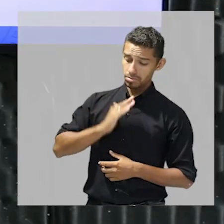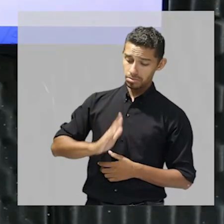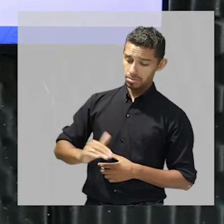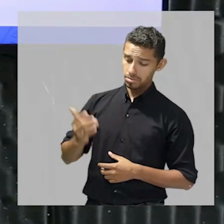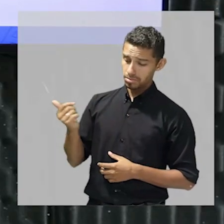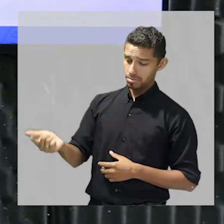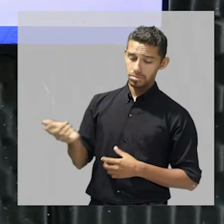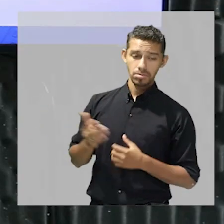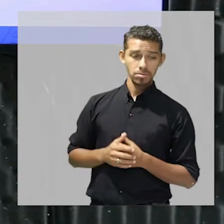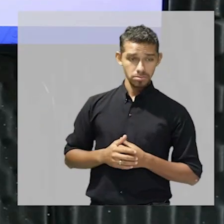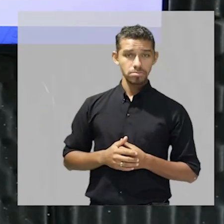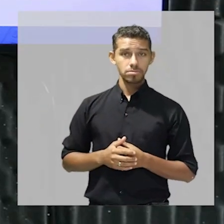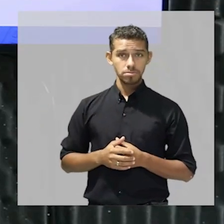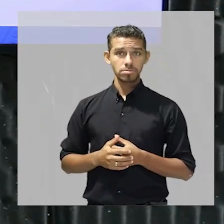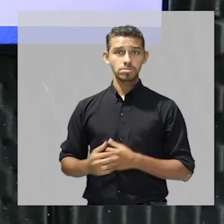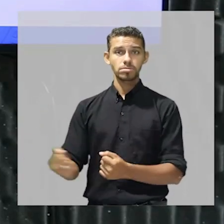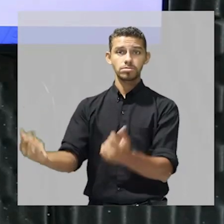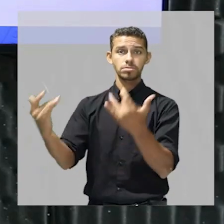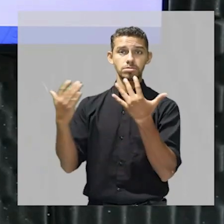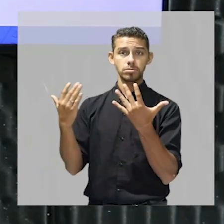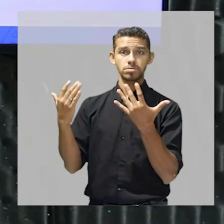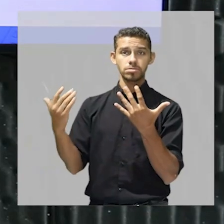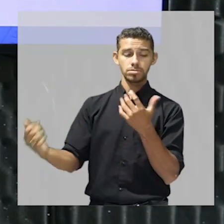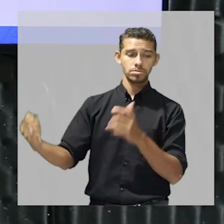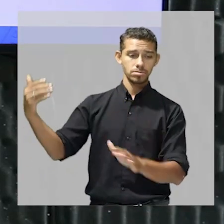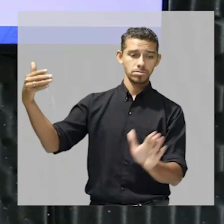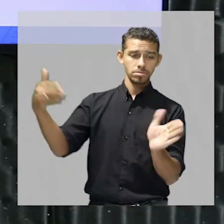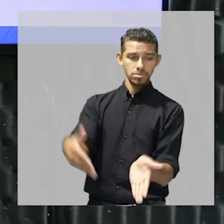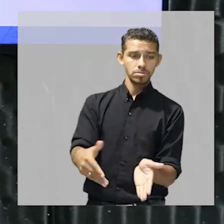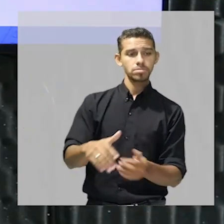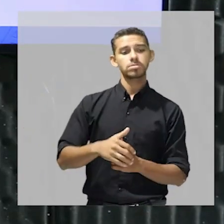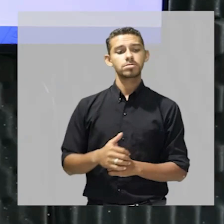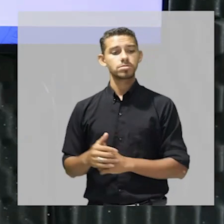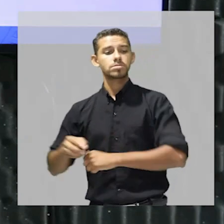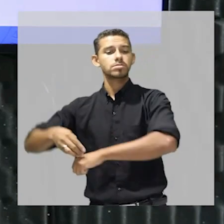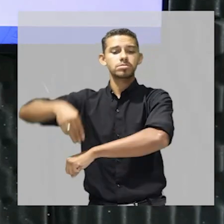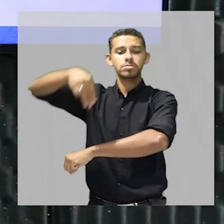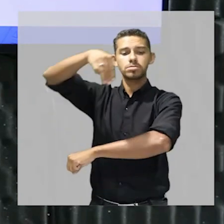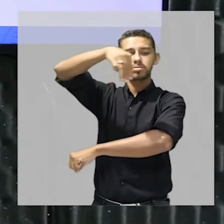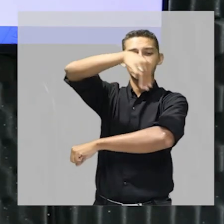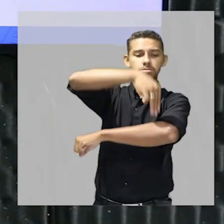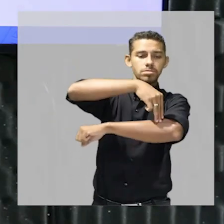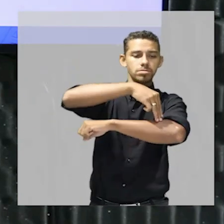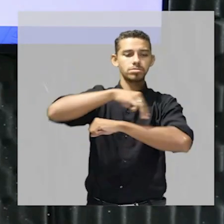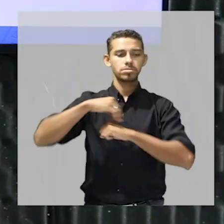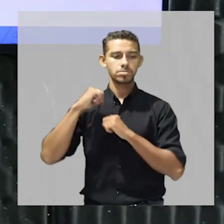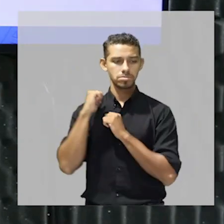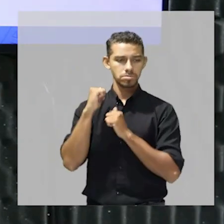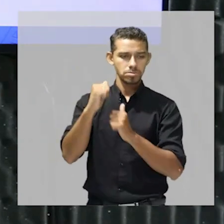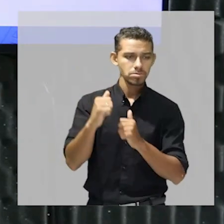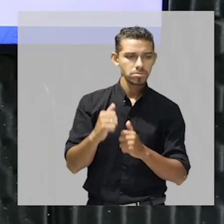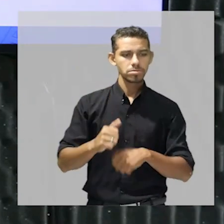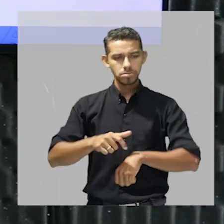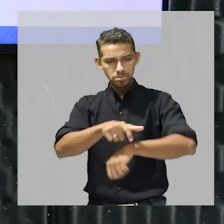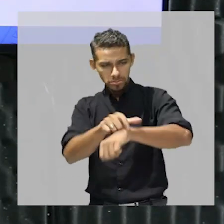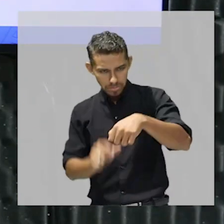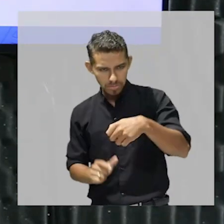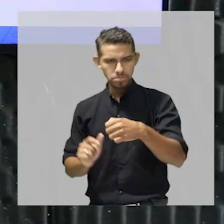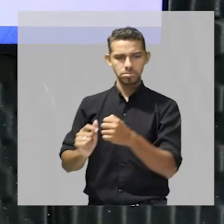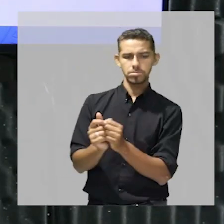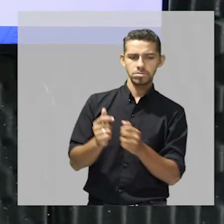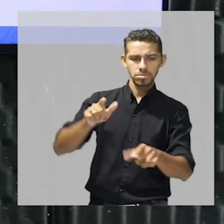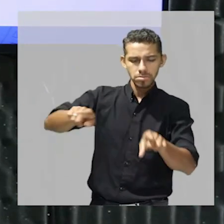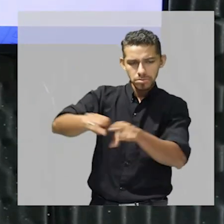guri e ele chega chega no morro com o carregamento pulseira cimento relógio